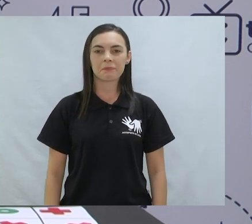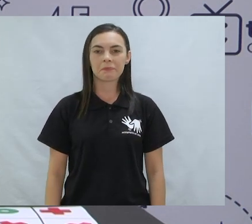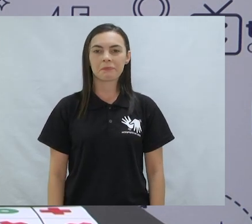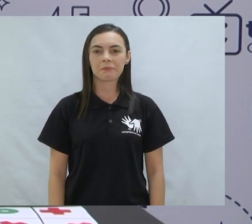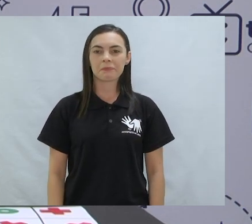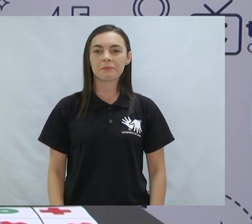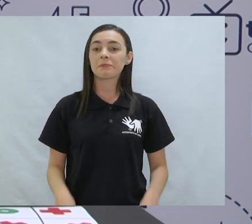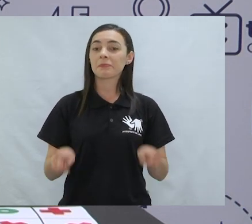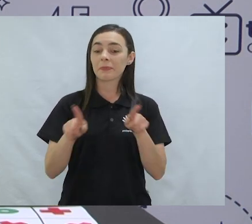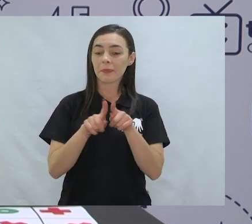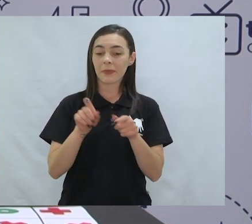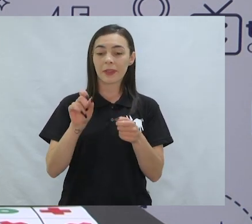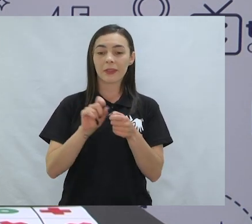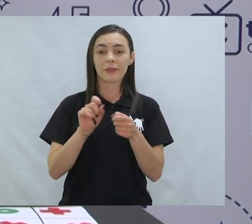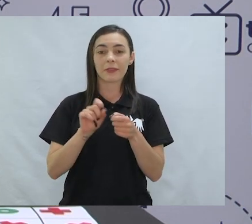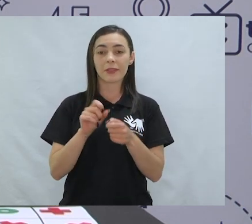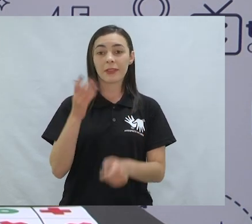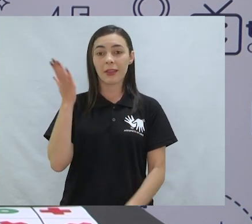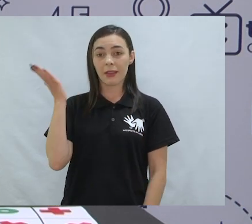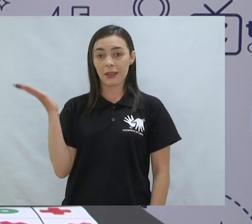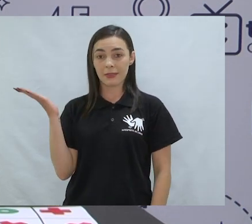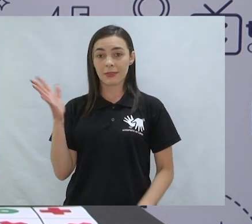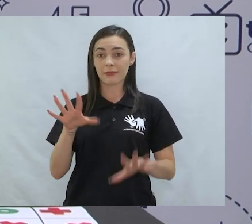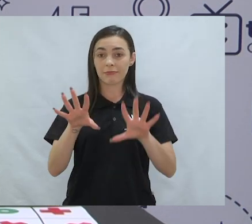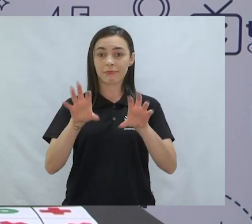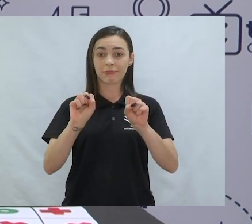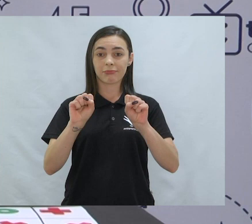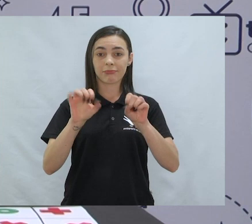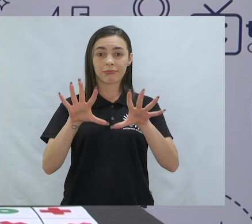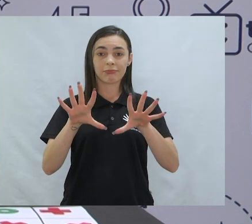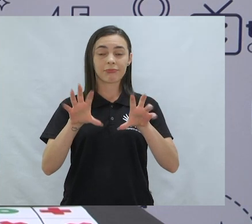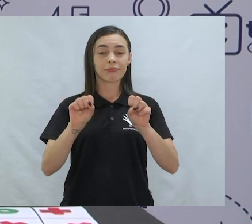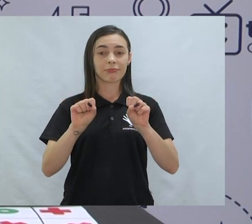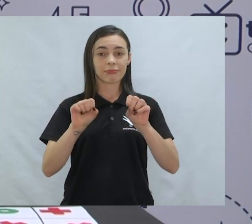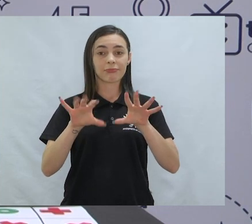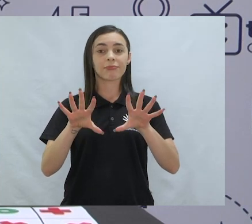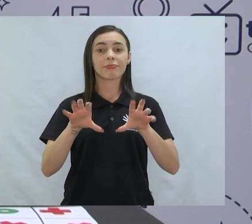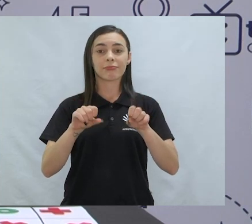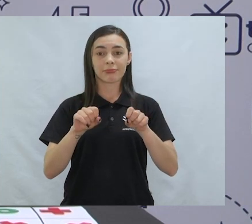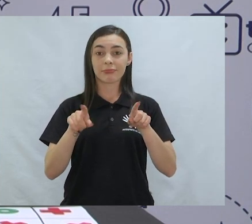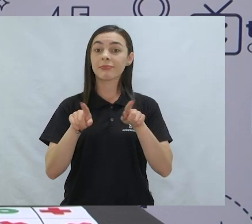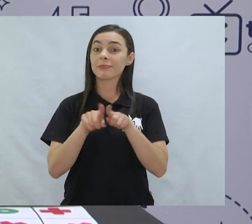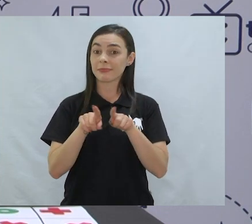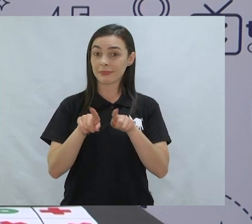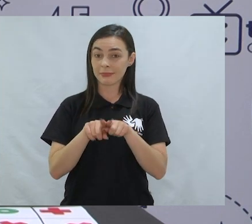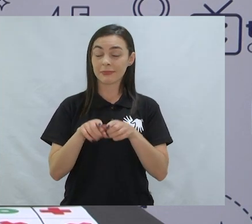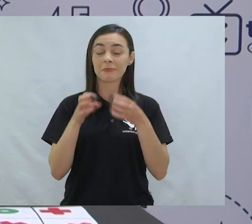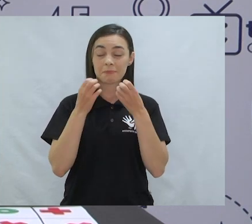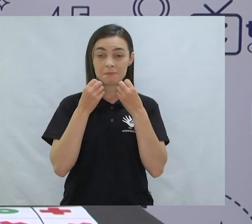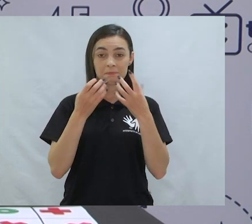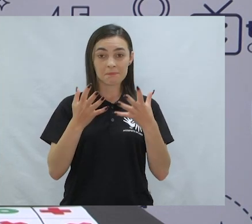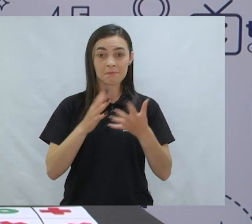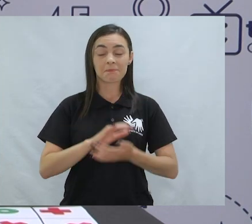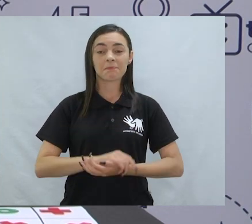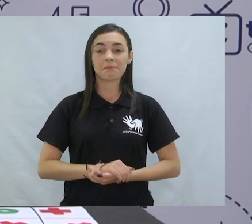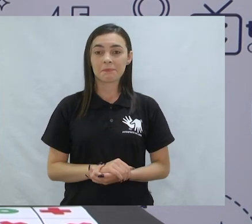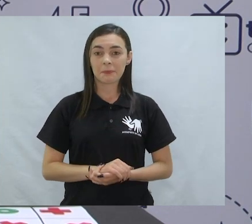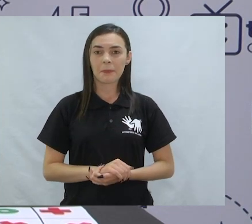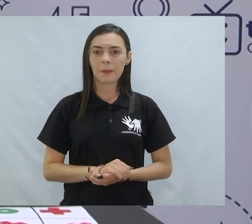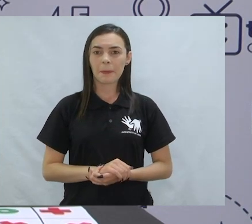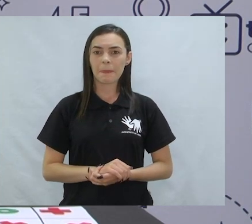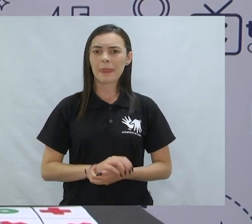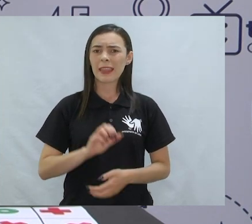bom. Podemos fazer assim, ó. Abre e fecha as mãos aqui também. Muito